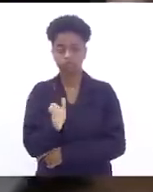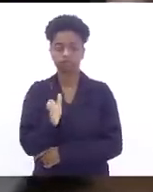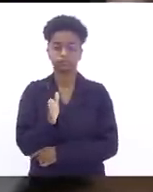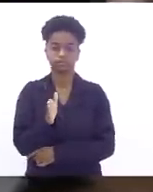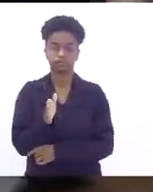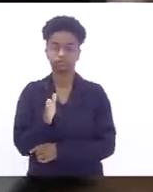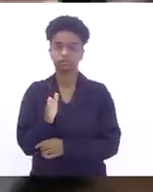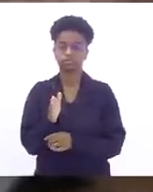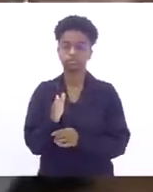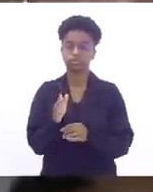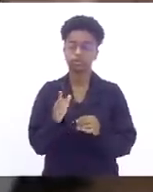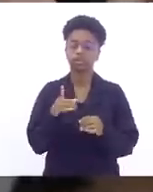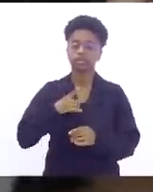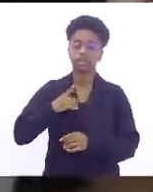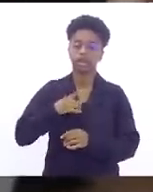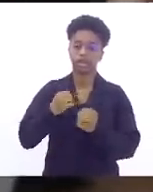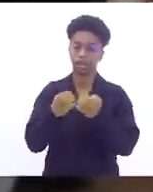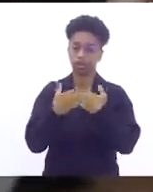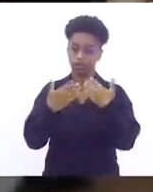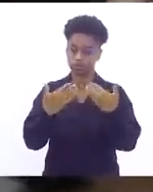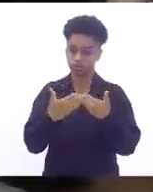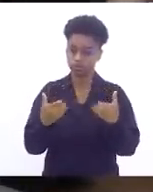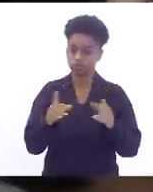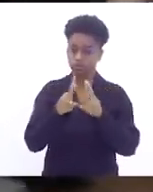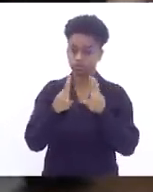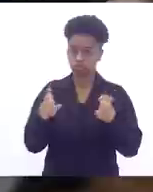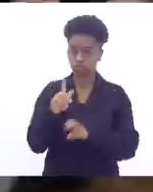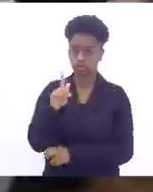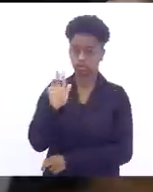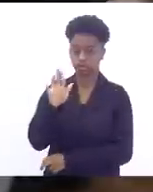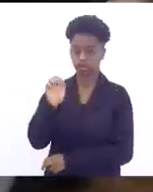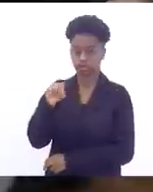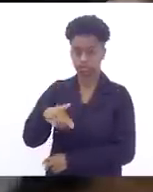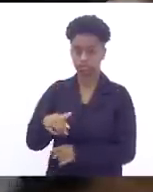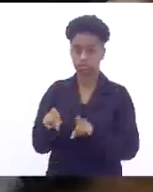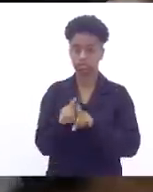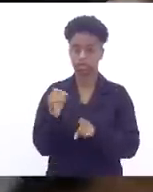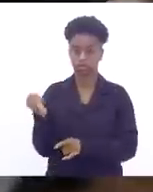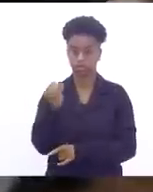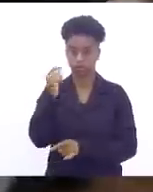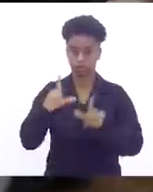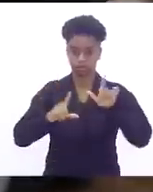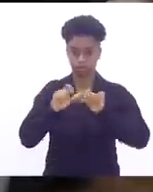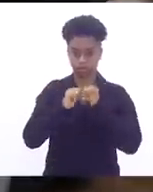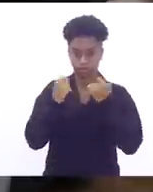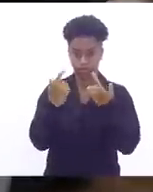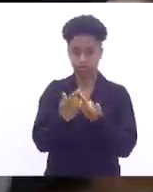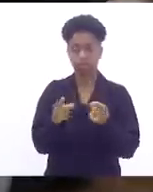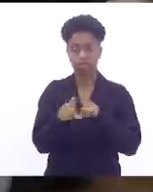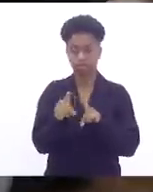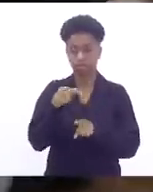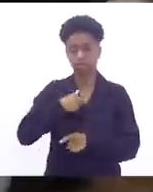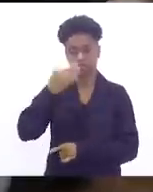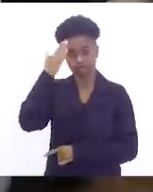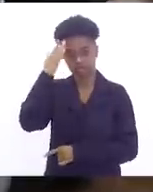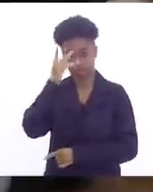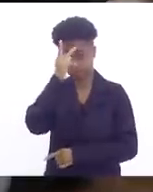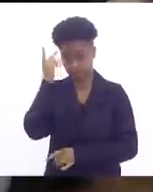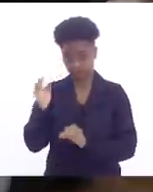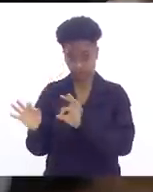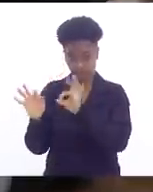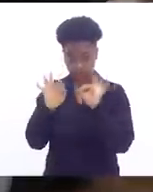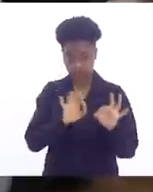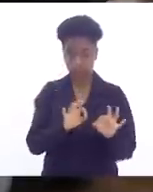sobre a grana vai ter uma audiência pública só sobre a grana é importante ter violência que eu sei que o pessoal tá acompanhando aqui então